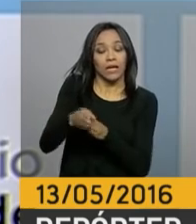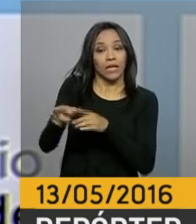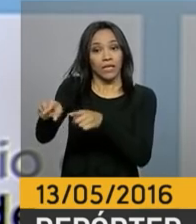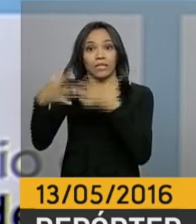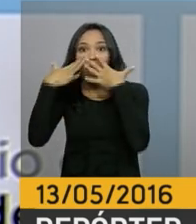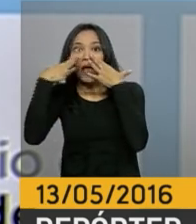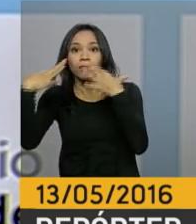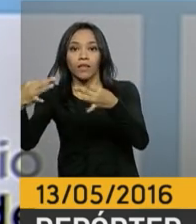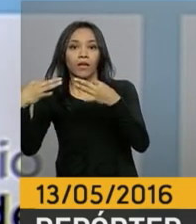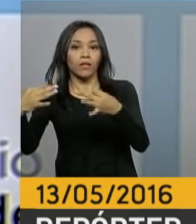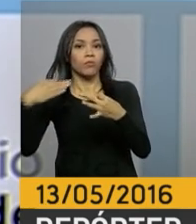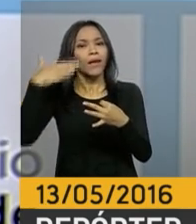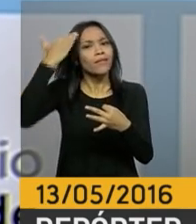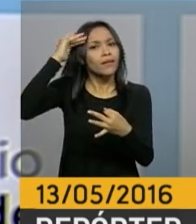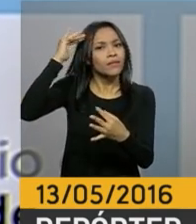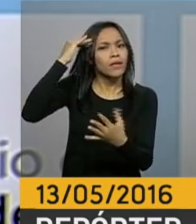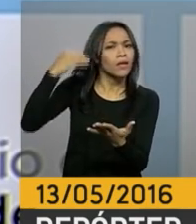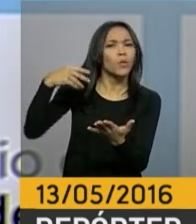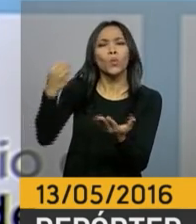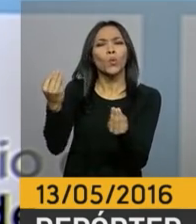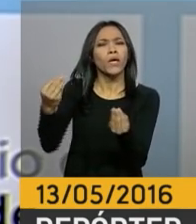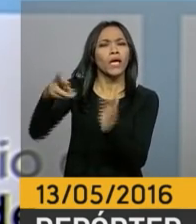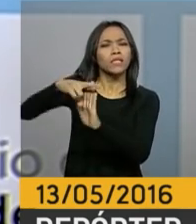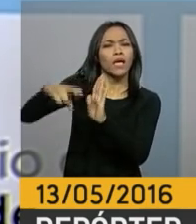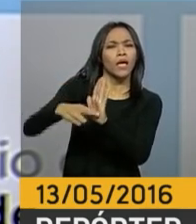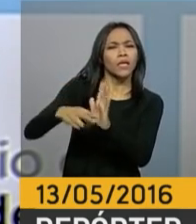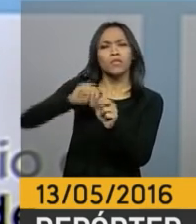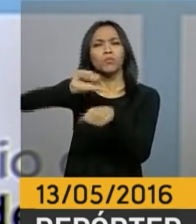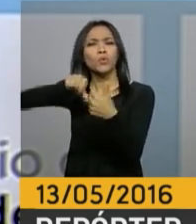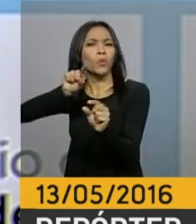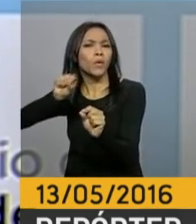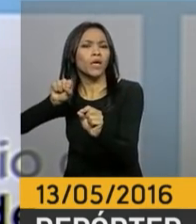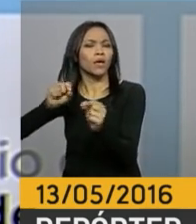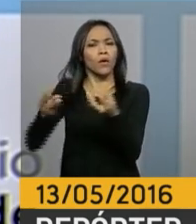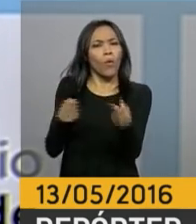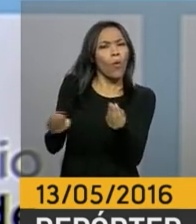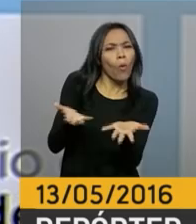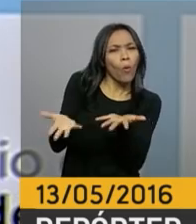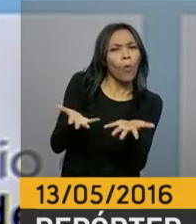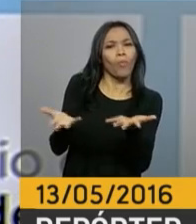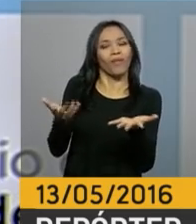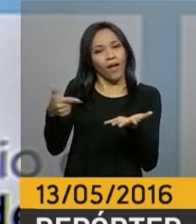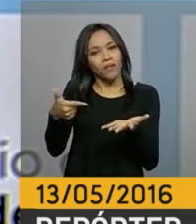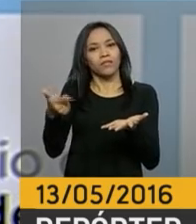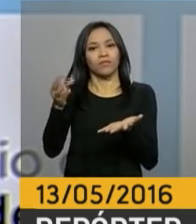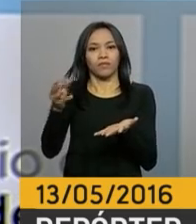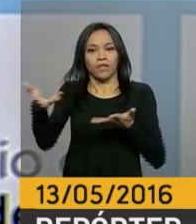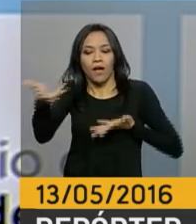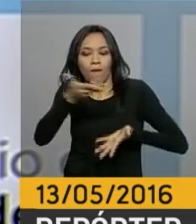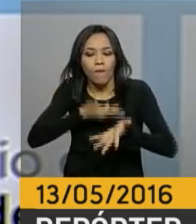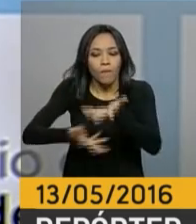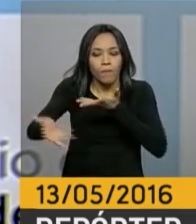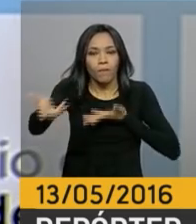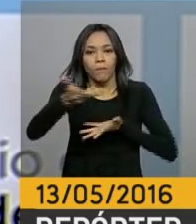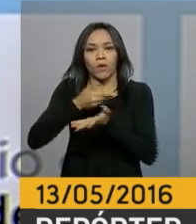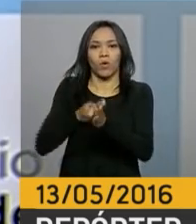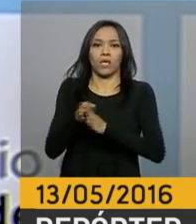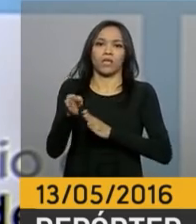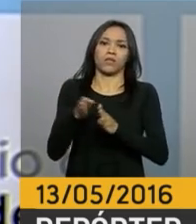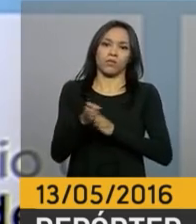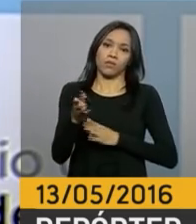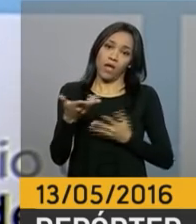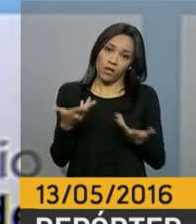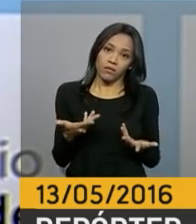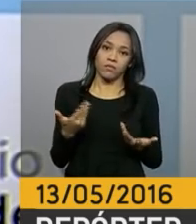atualizada para que possa prestar com qualidade esse serviço né basicamente Esses são os pontos que